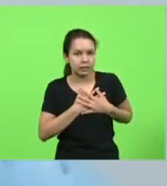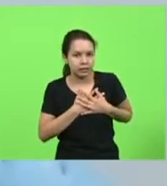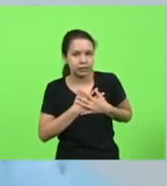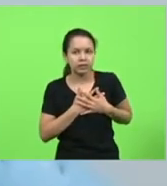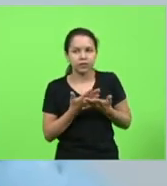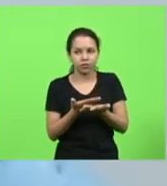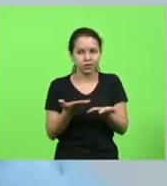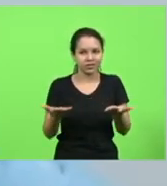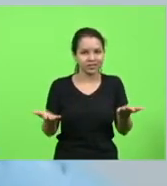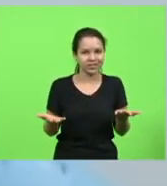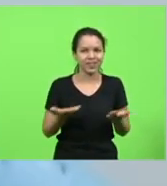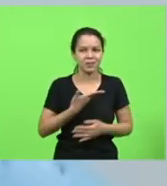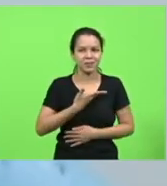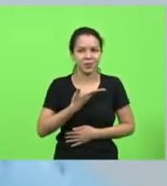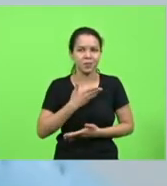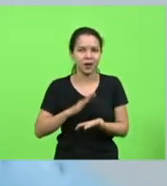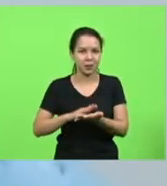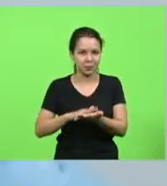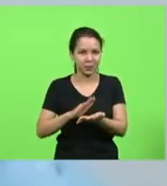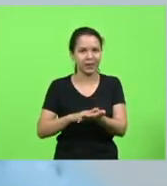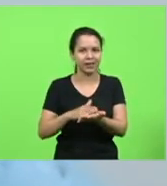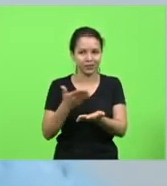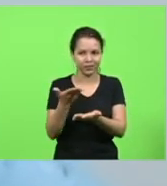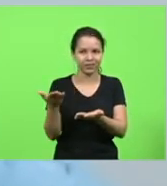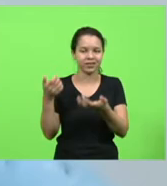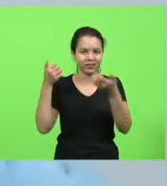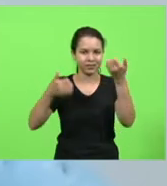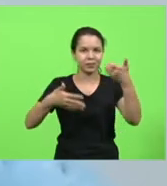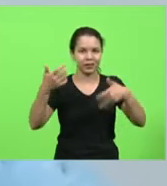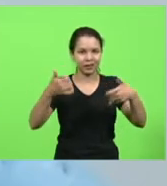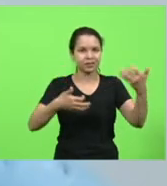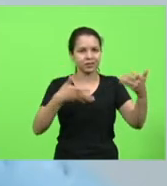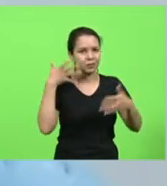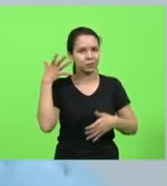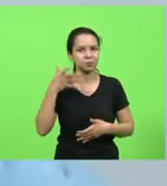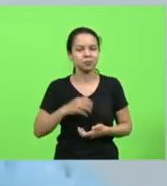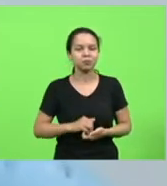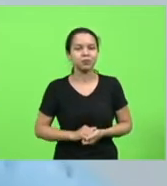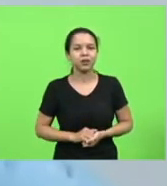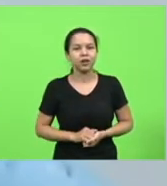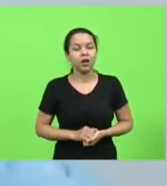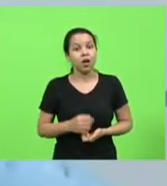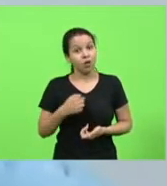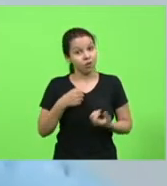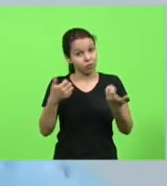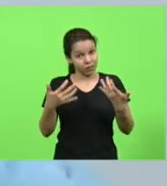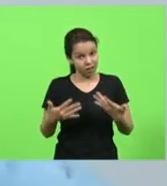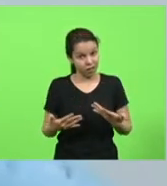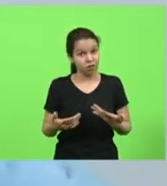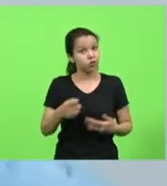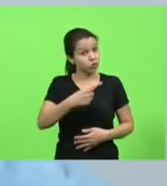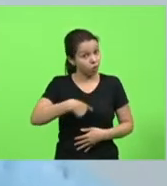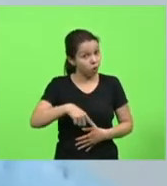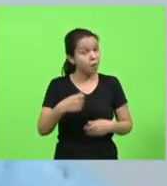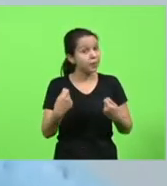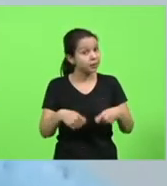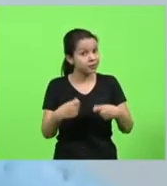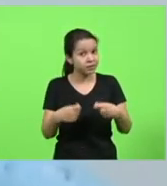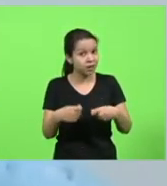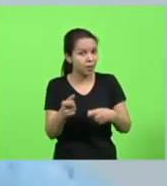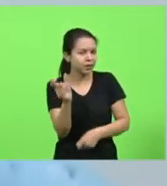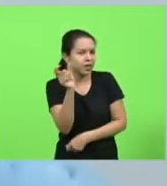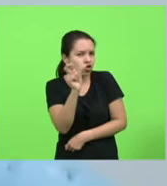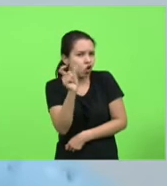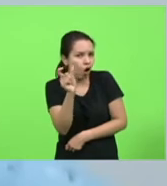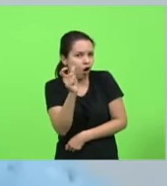parabéns pelas falas aí, e dizer sim, nós precisamos dessa dose de vida, dessa dose de